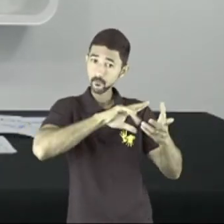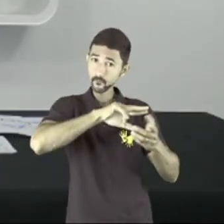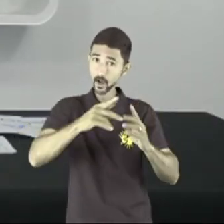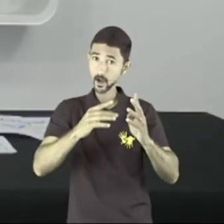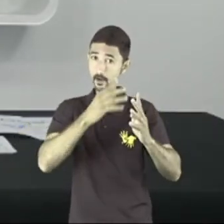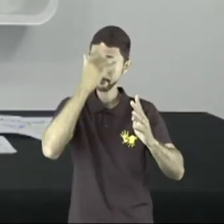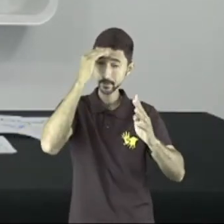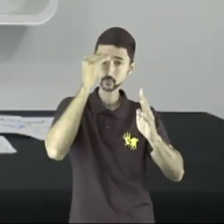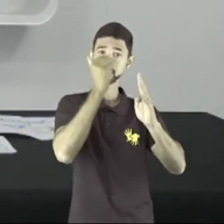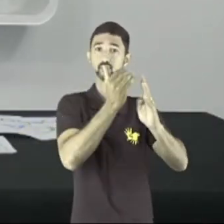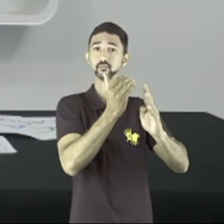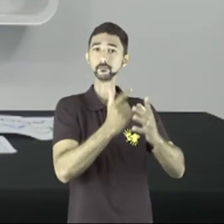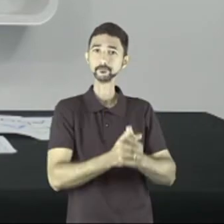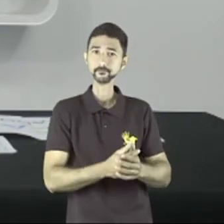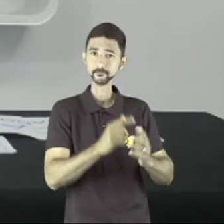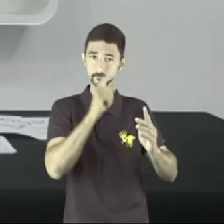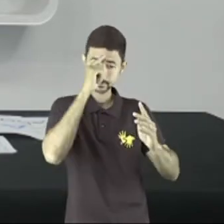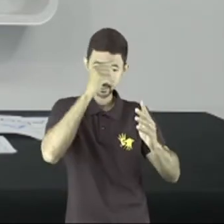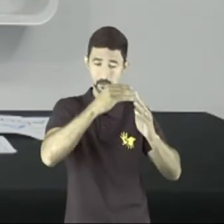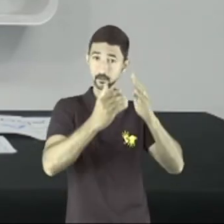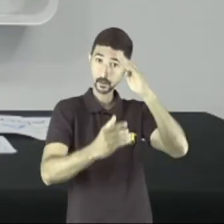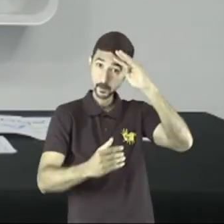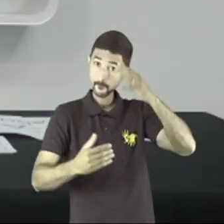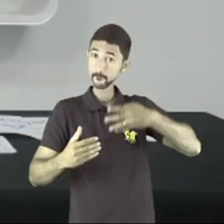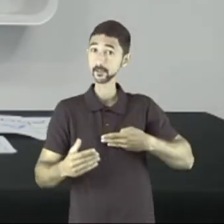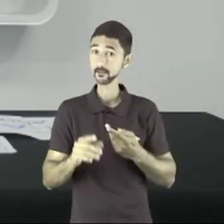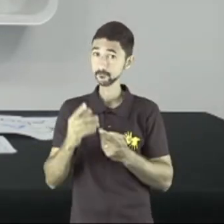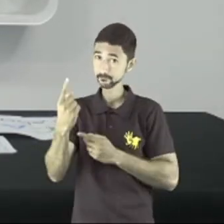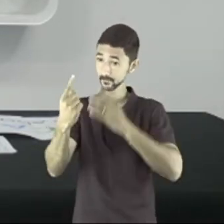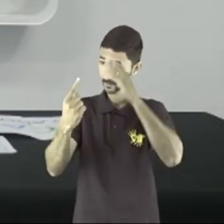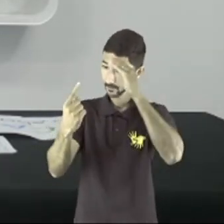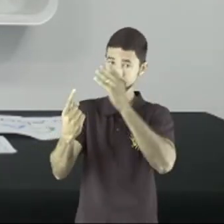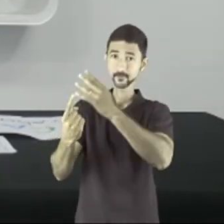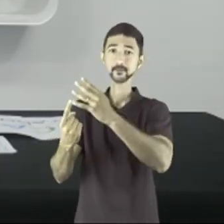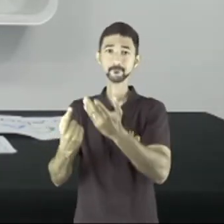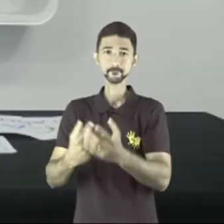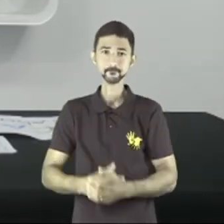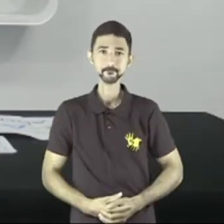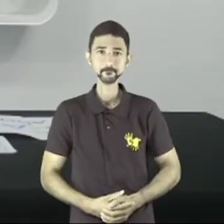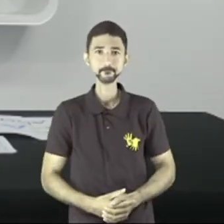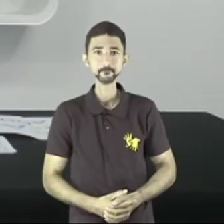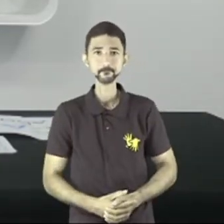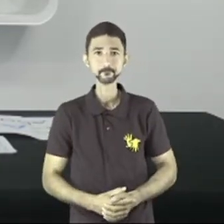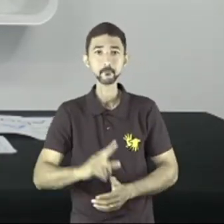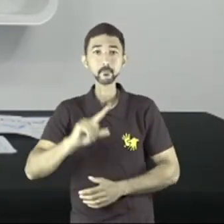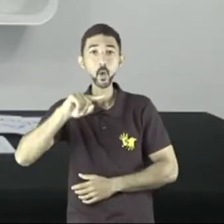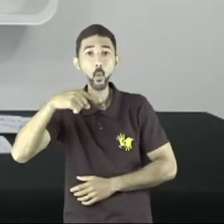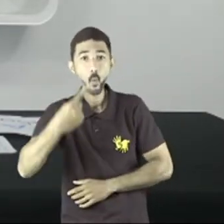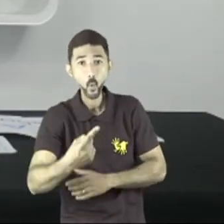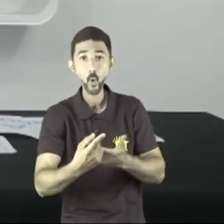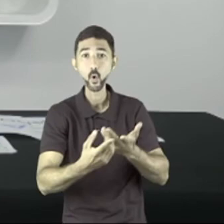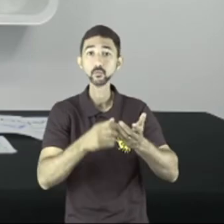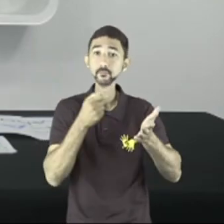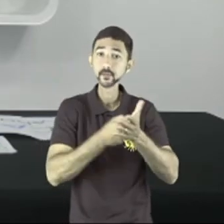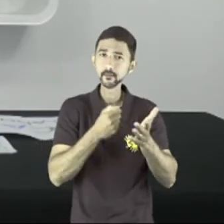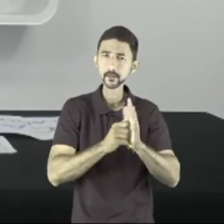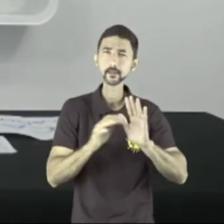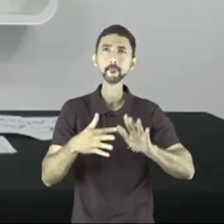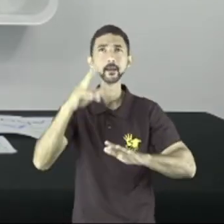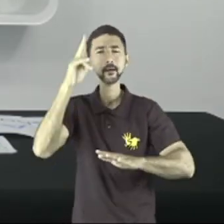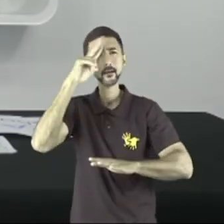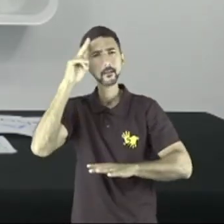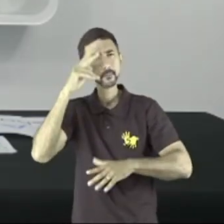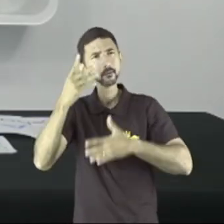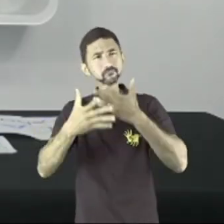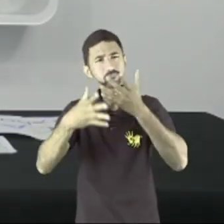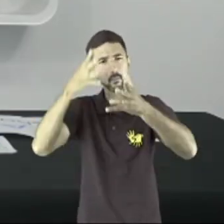né? Porque eles vão respeitar o seu direito com certeza. Viu? Outro dever que eu trouxe para vocês, que eu estou lembrando aqui, eu